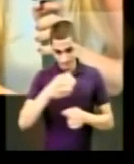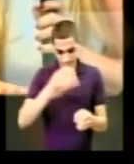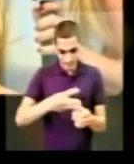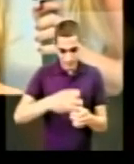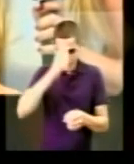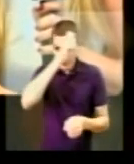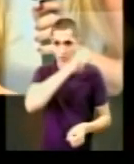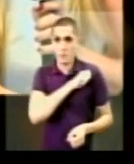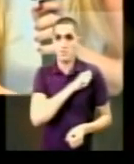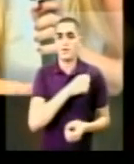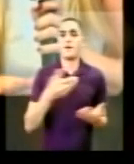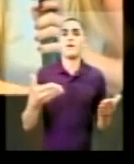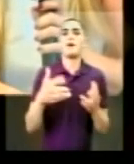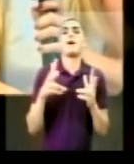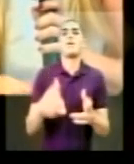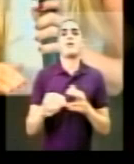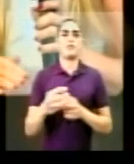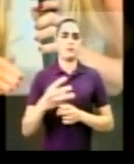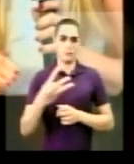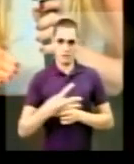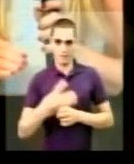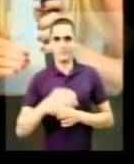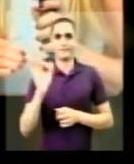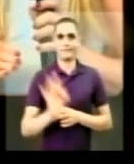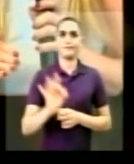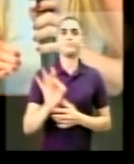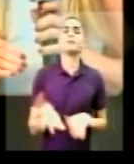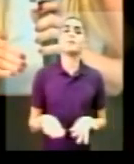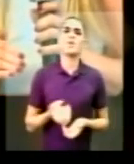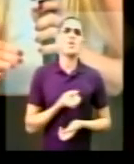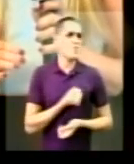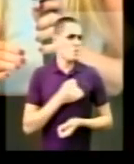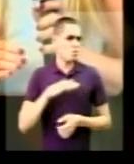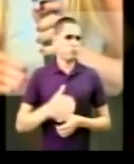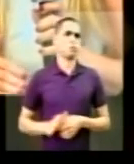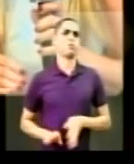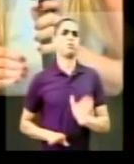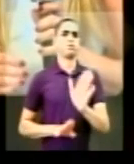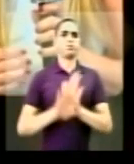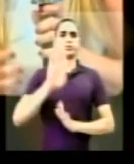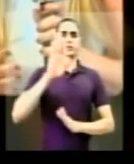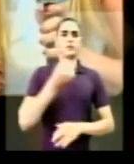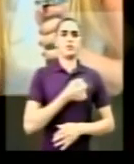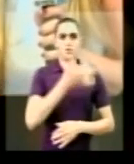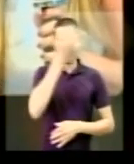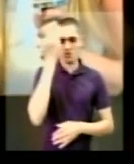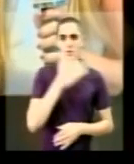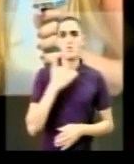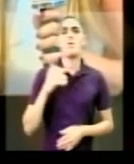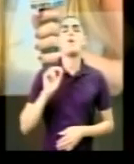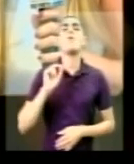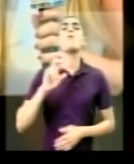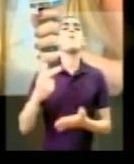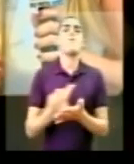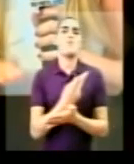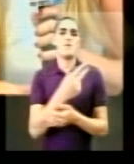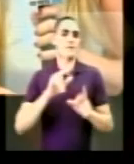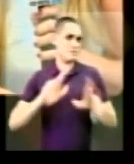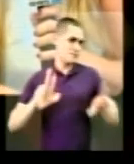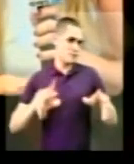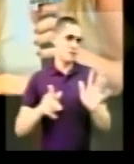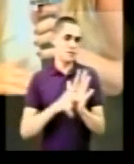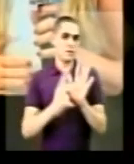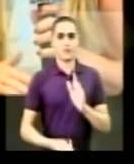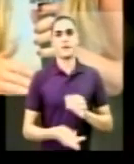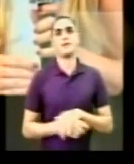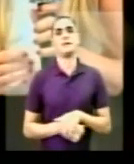número do excesso de óbito que ocorreu, vocês podem ver que corresponde muito ao que aconteceu de diferente aqui no município, que